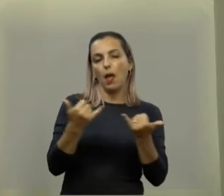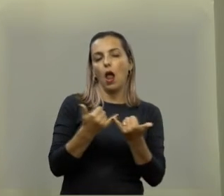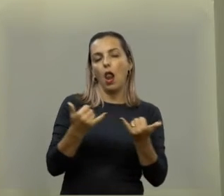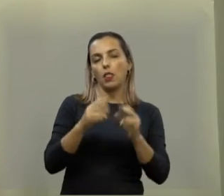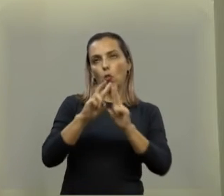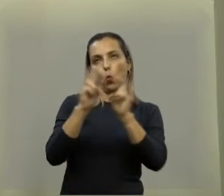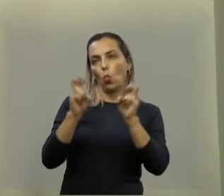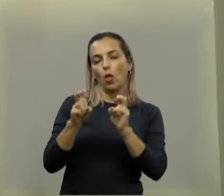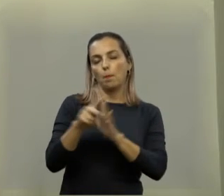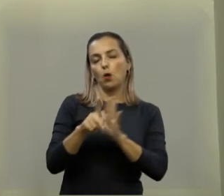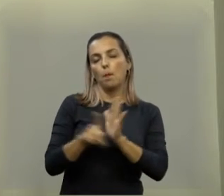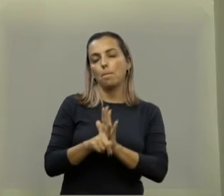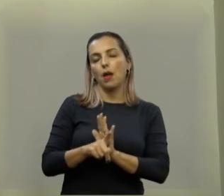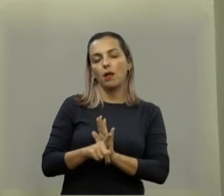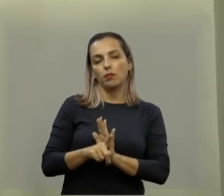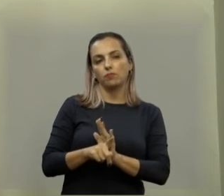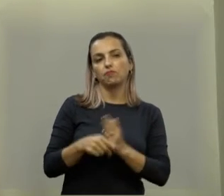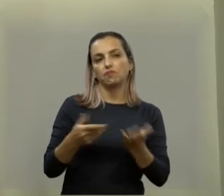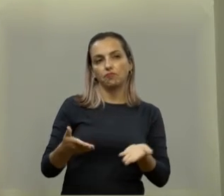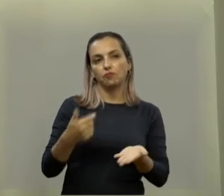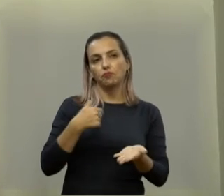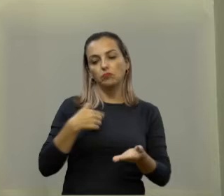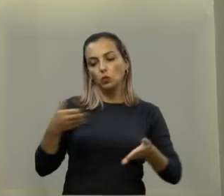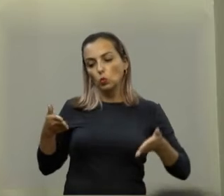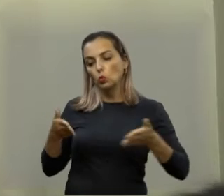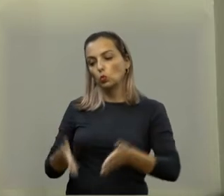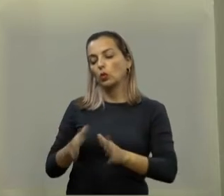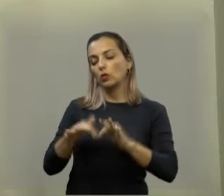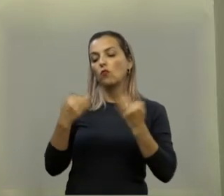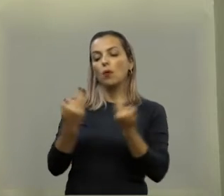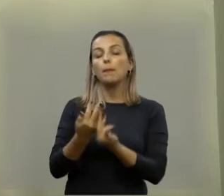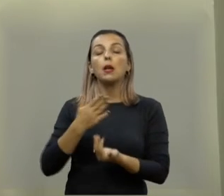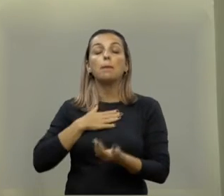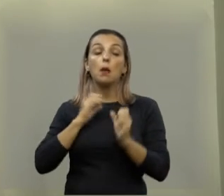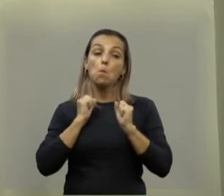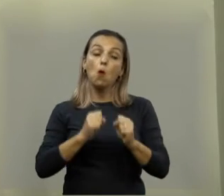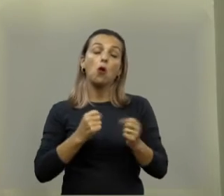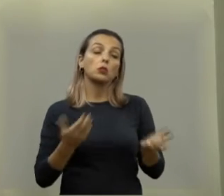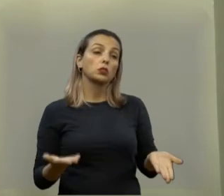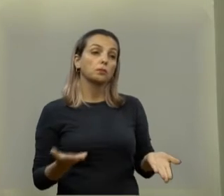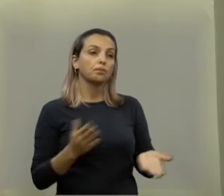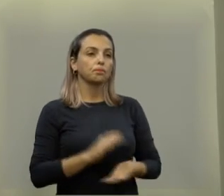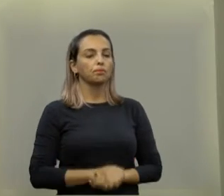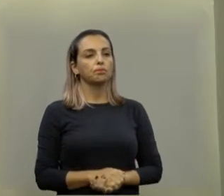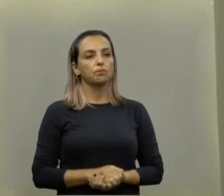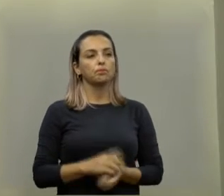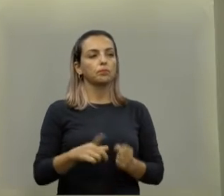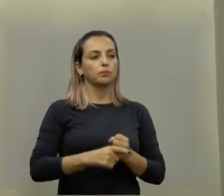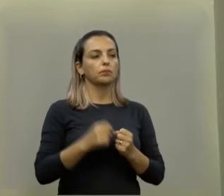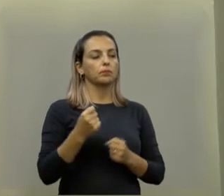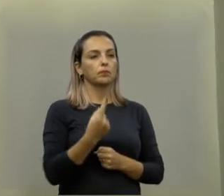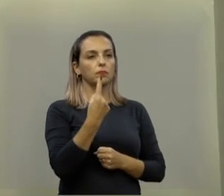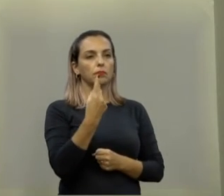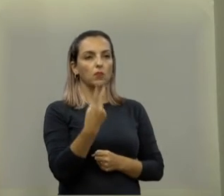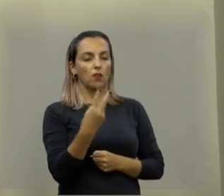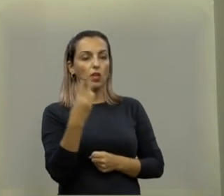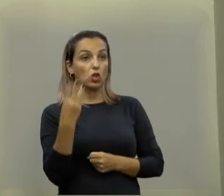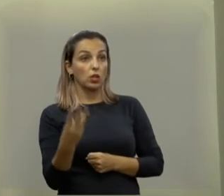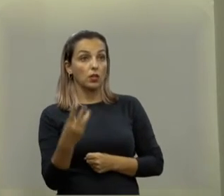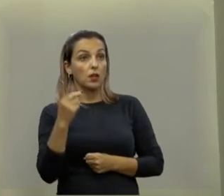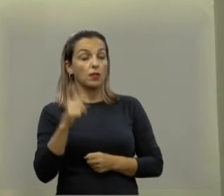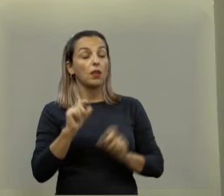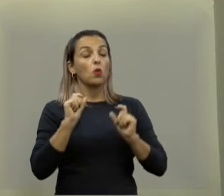e permitir que ela seja enterrada no jazigo da minha família e o artigo 23 parágrafo primeiro